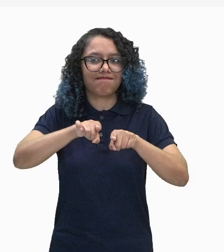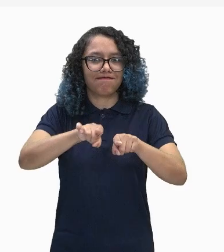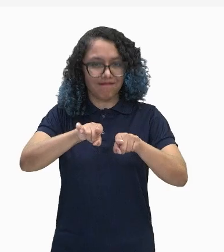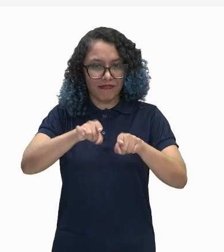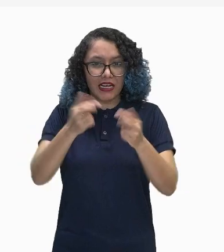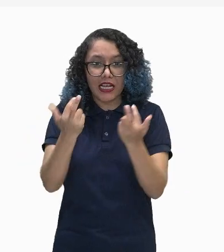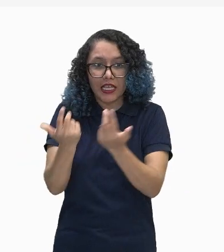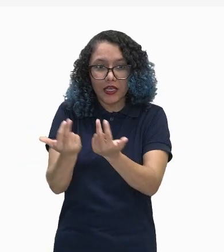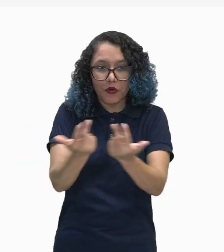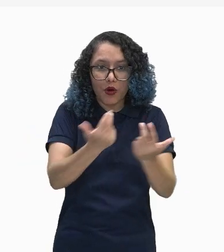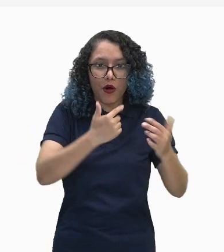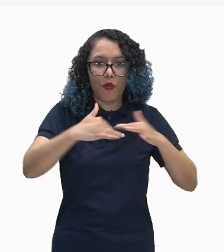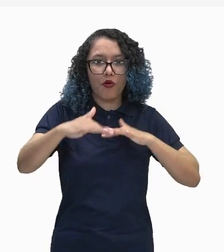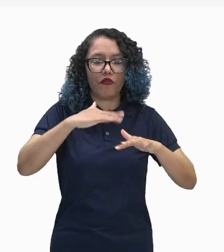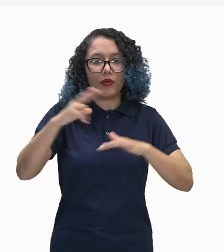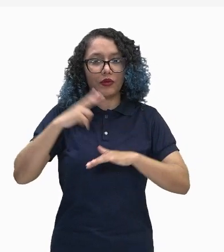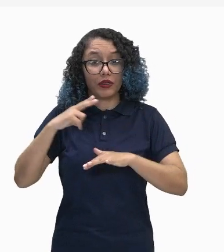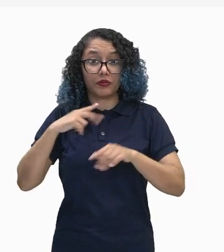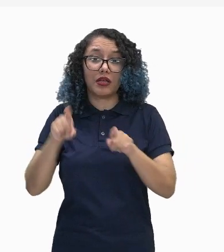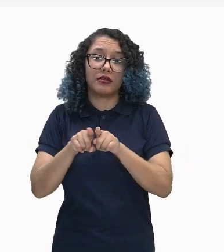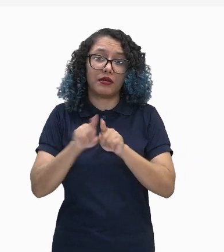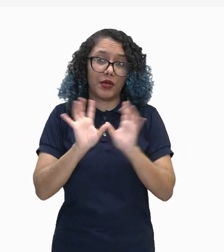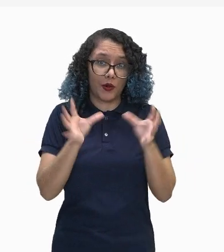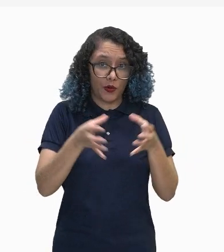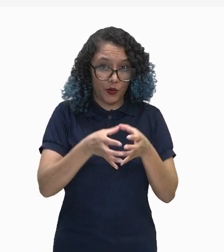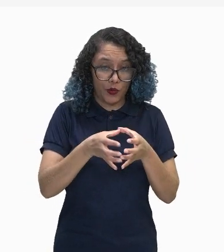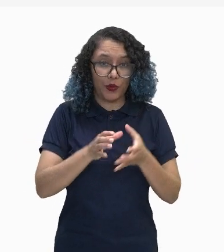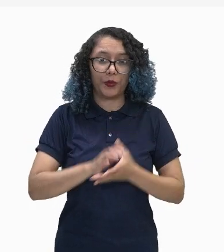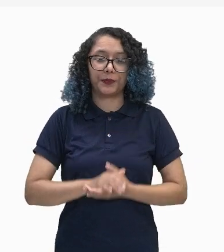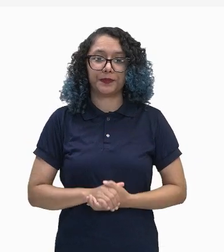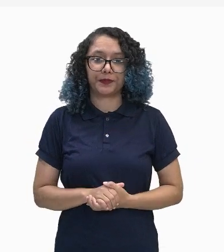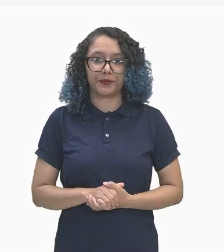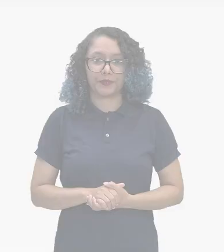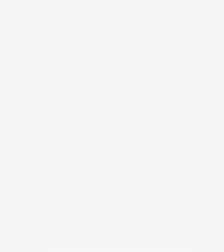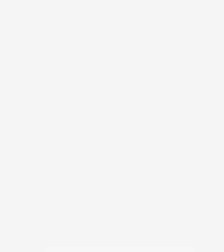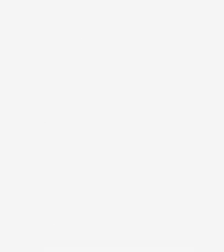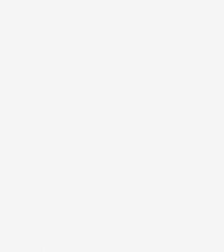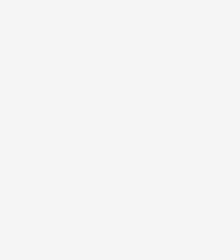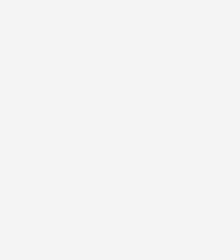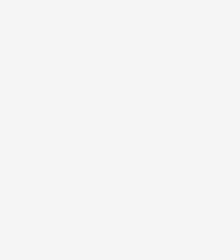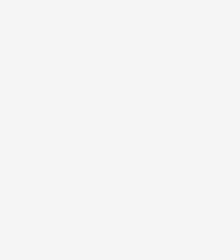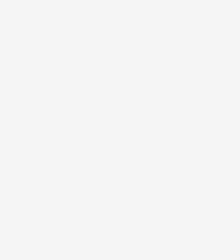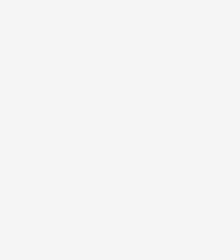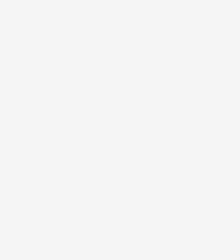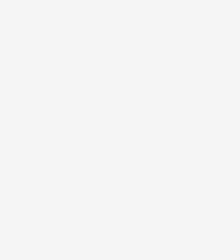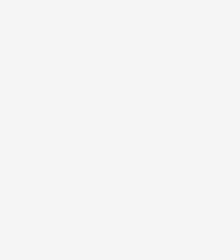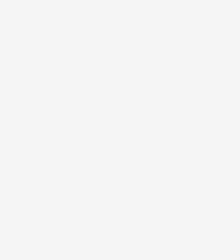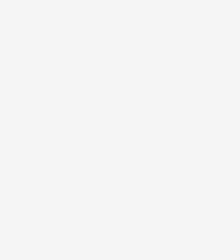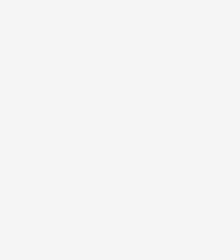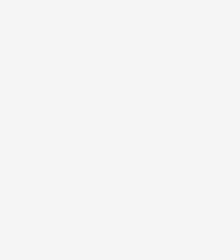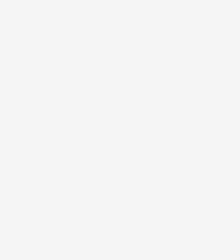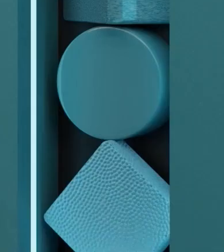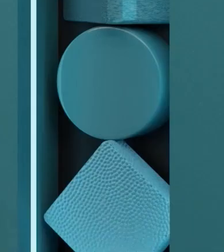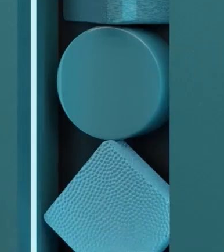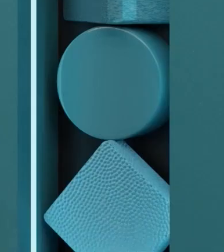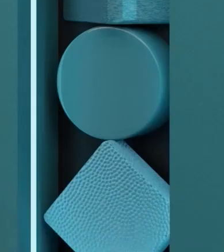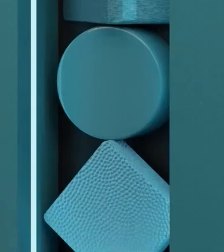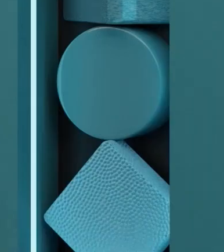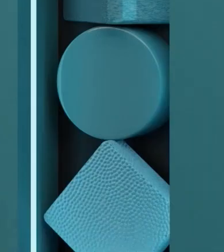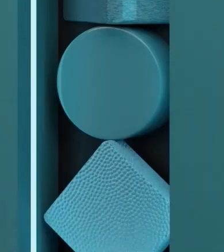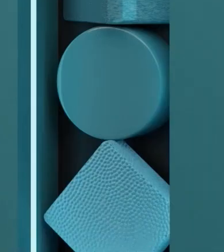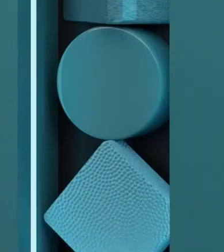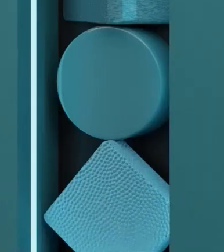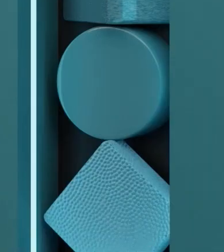nos movimentos individuais quanto em grupo. Ora, dependendo aí do estilo da dança. Então, esse ensaio